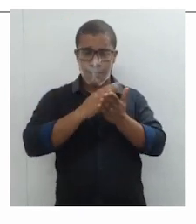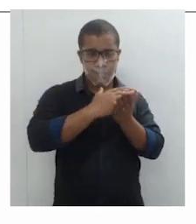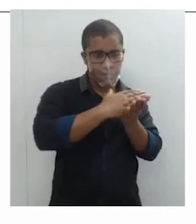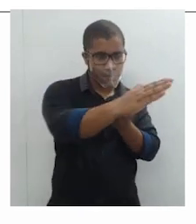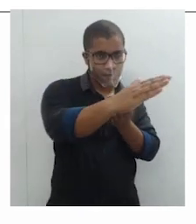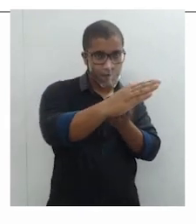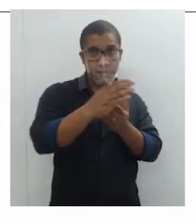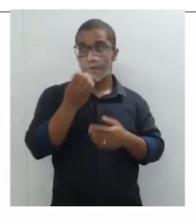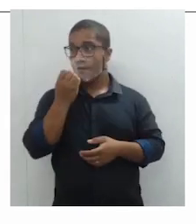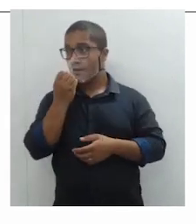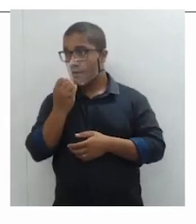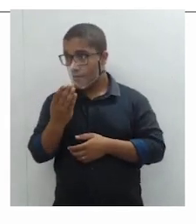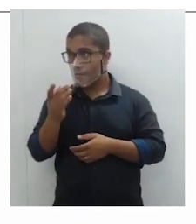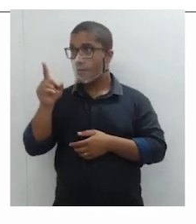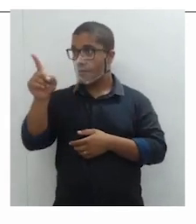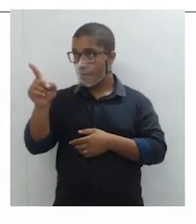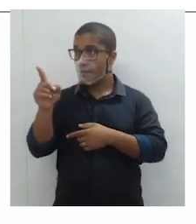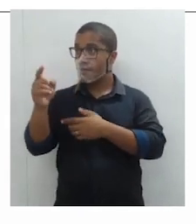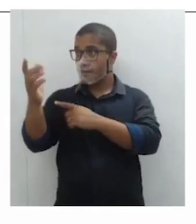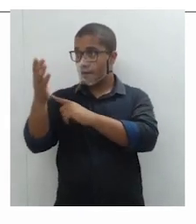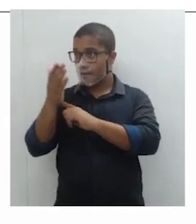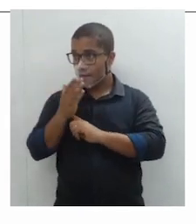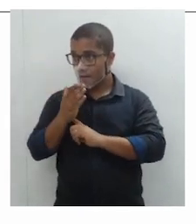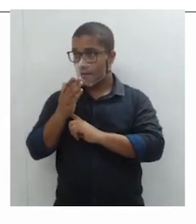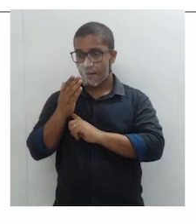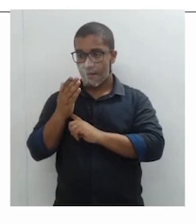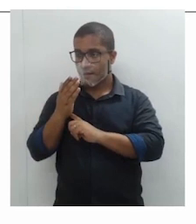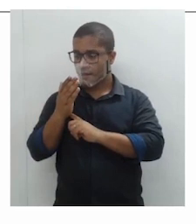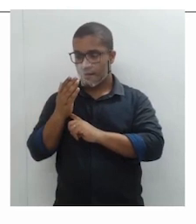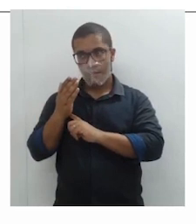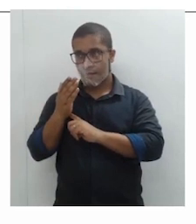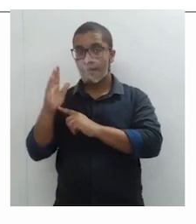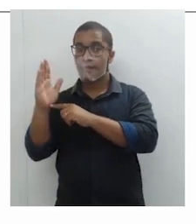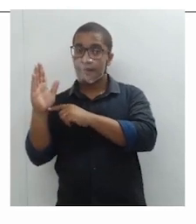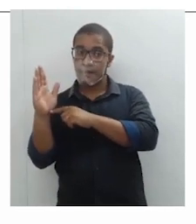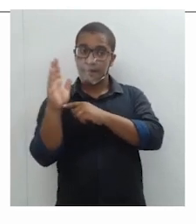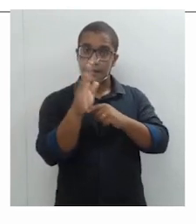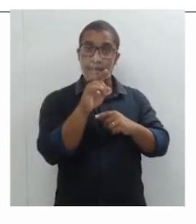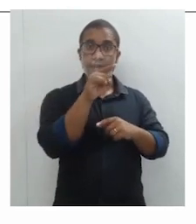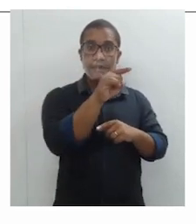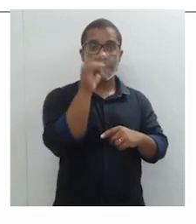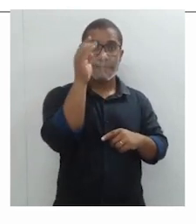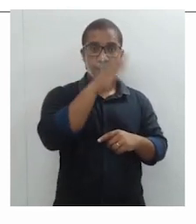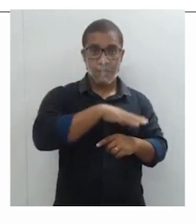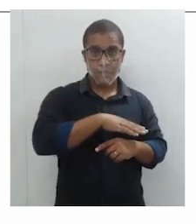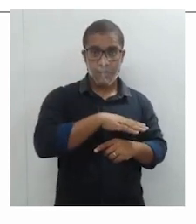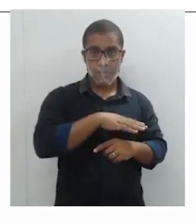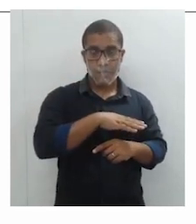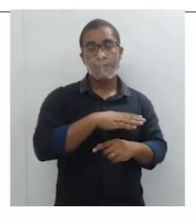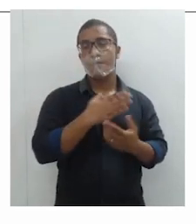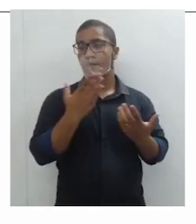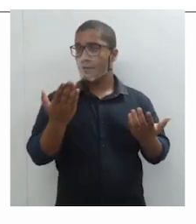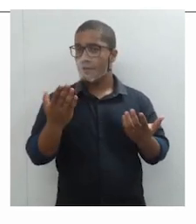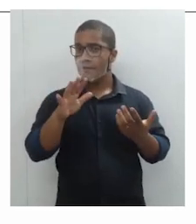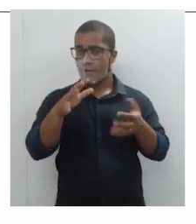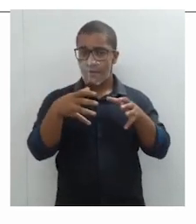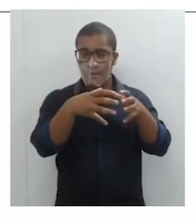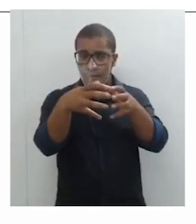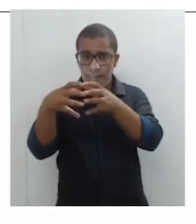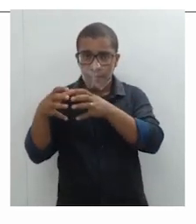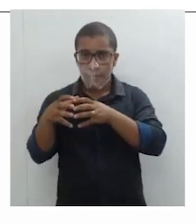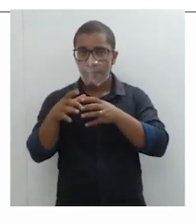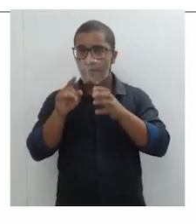devem ser convencidos a ajudados ajudar os maus Entretanto a maioria das Tribos dá